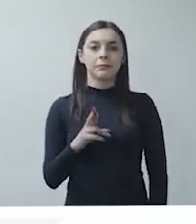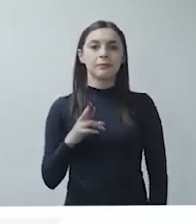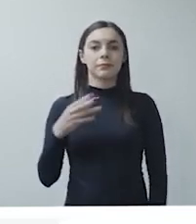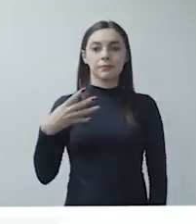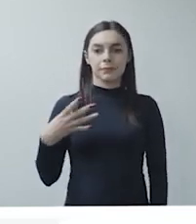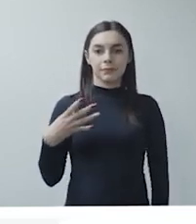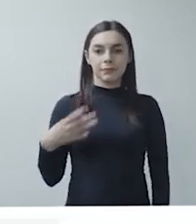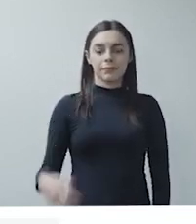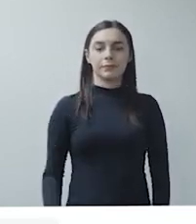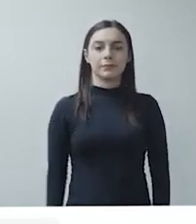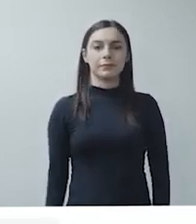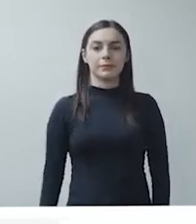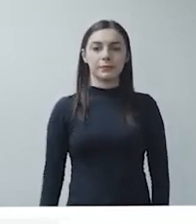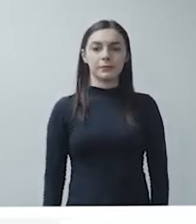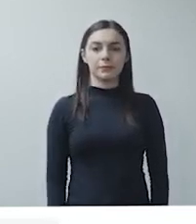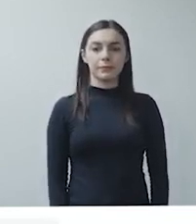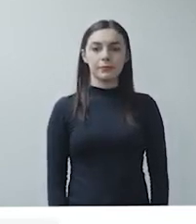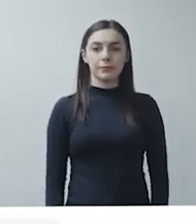a 4.